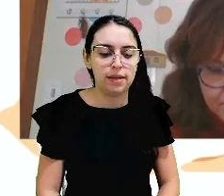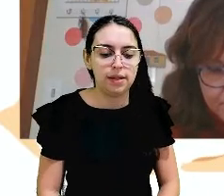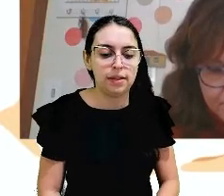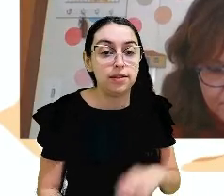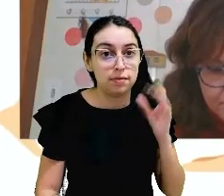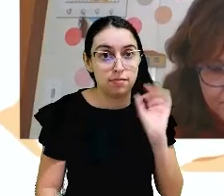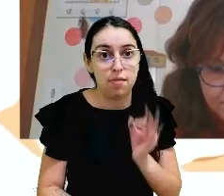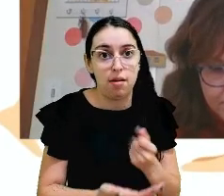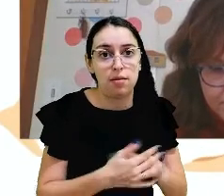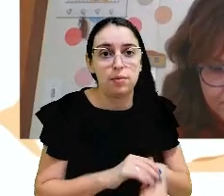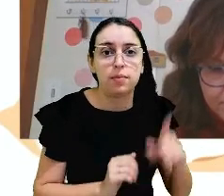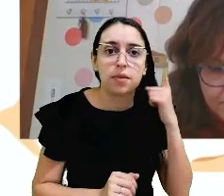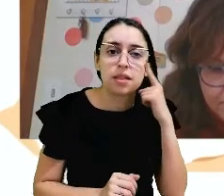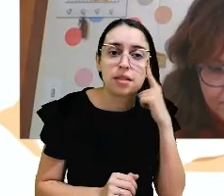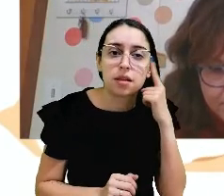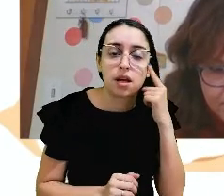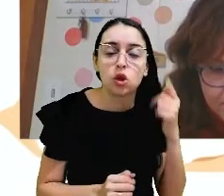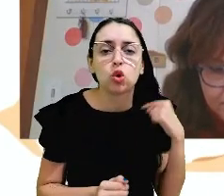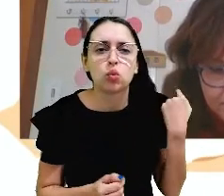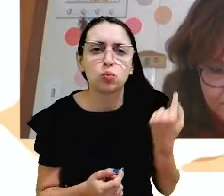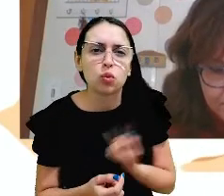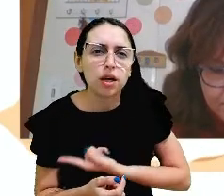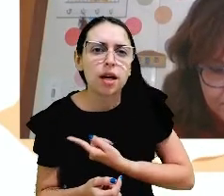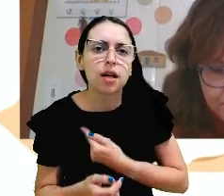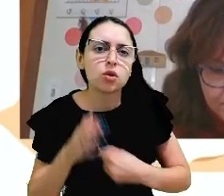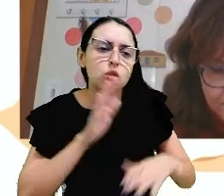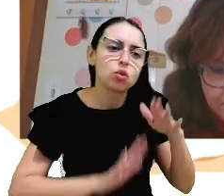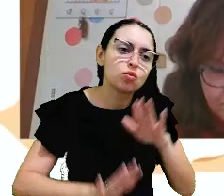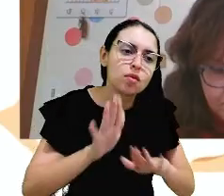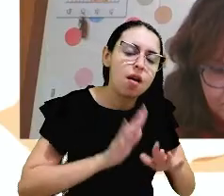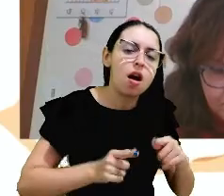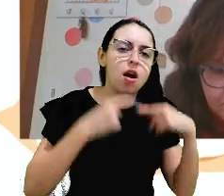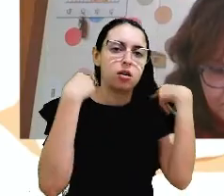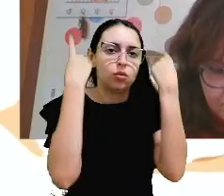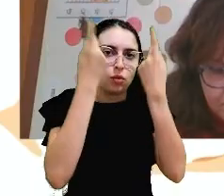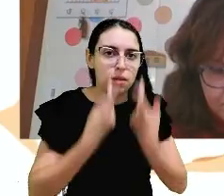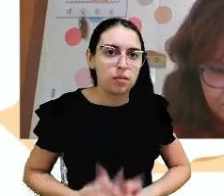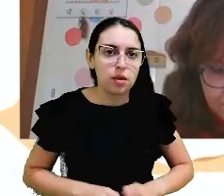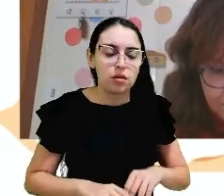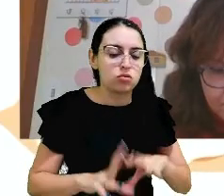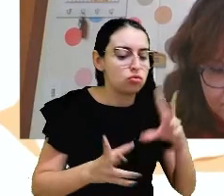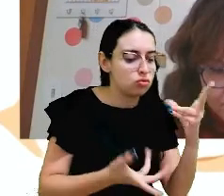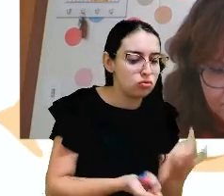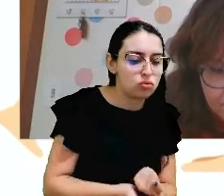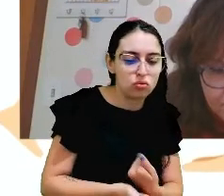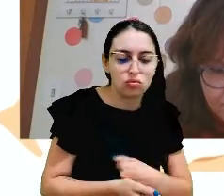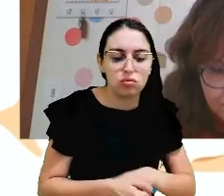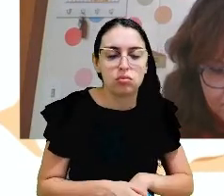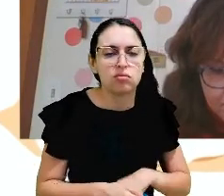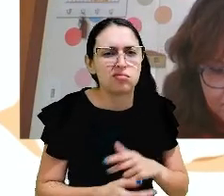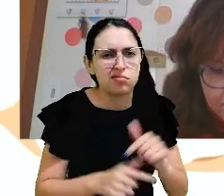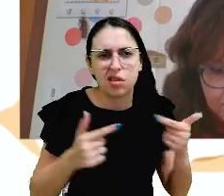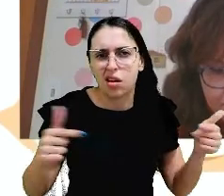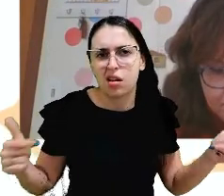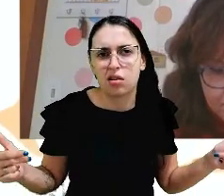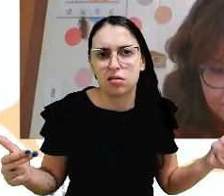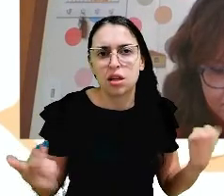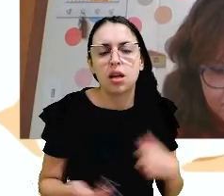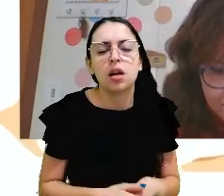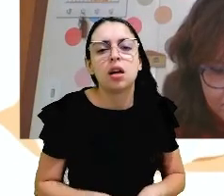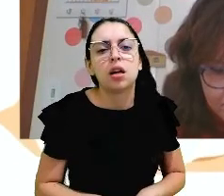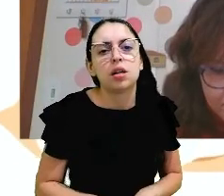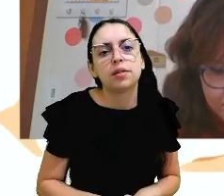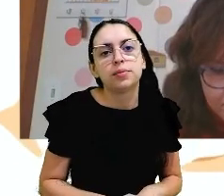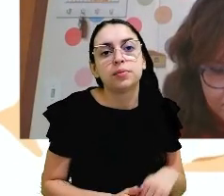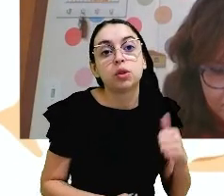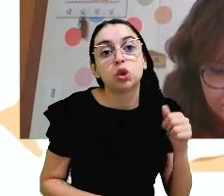E pensar mesmo que nós precisamos de um tratamento mais humanizado, de uma maneira geral, em todos os aspectos. A doutora Elaine trouxe